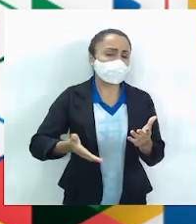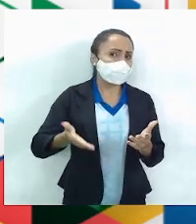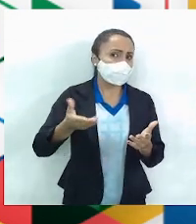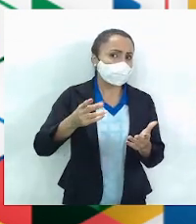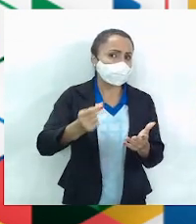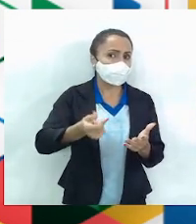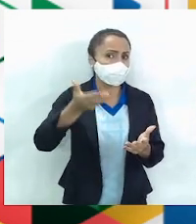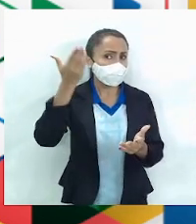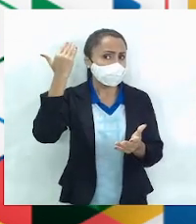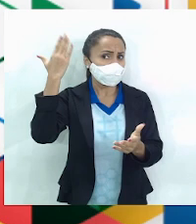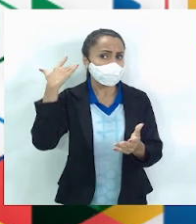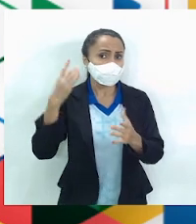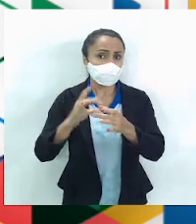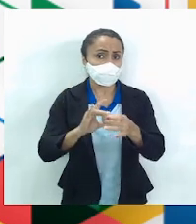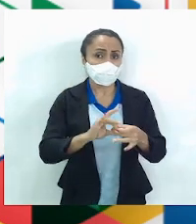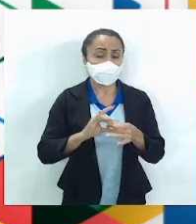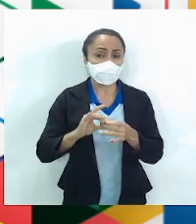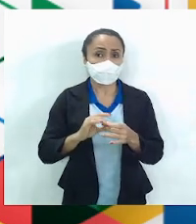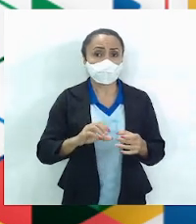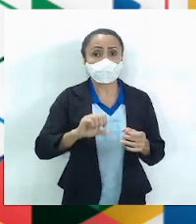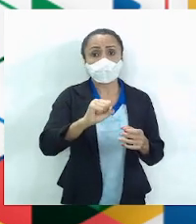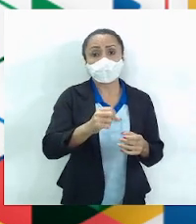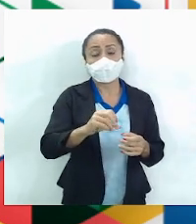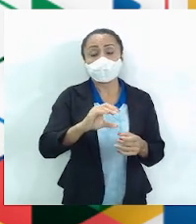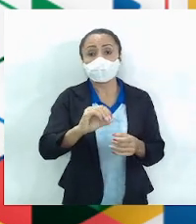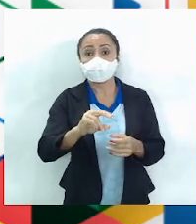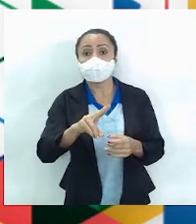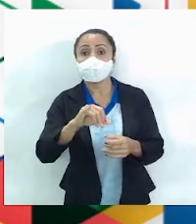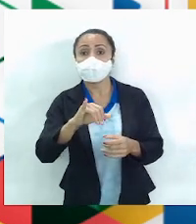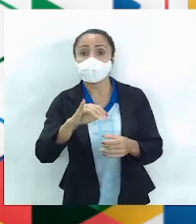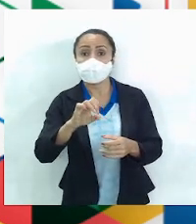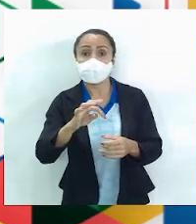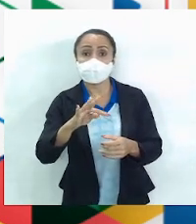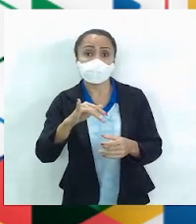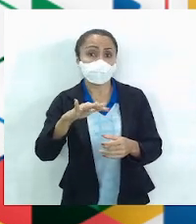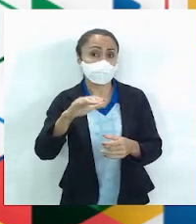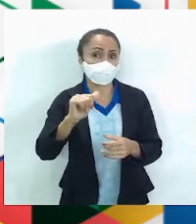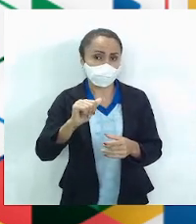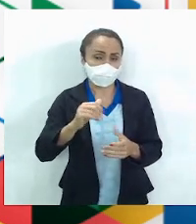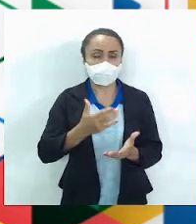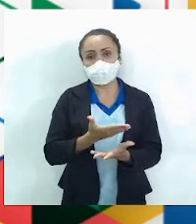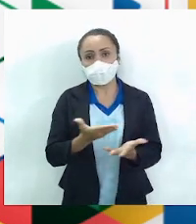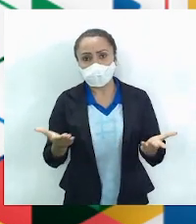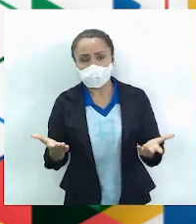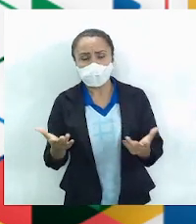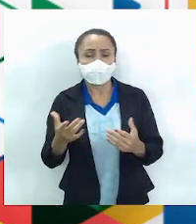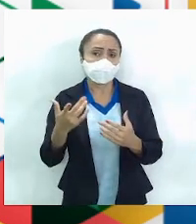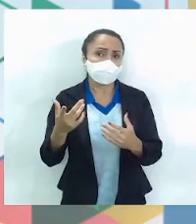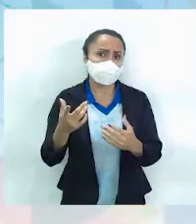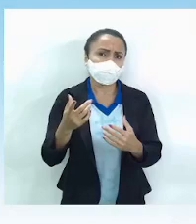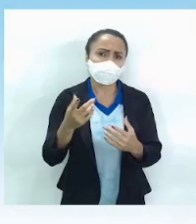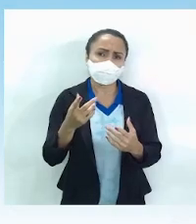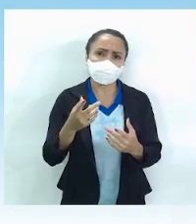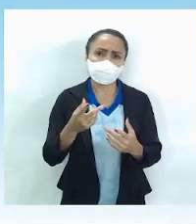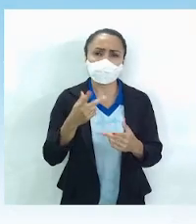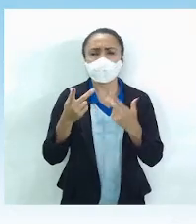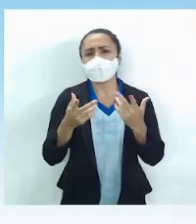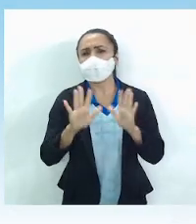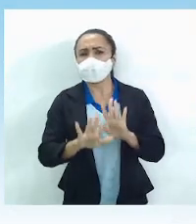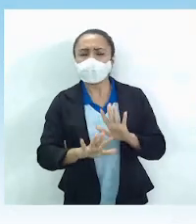antiga União Soviética, tá? Bom, veja só. Aí você vai falar o seguinte: